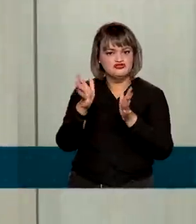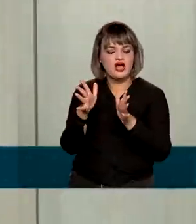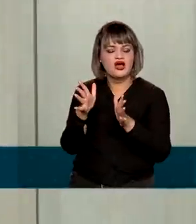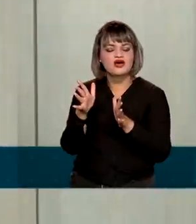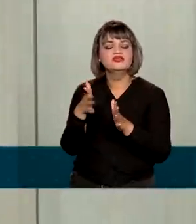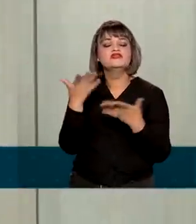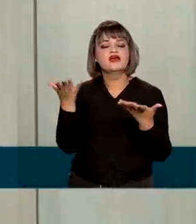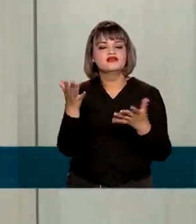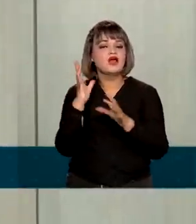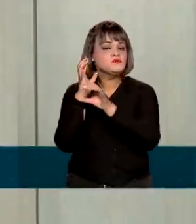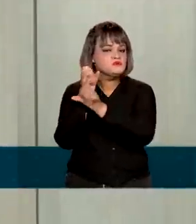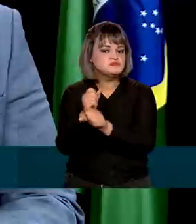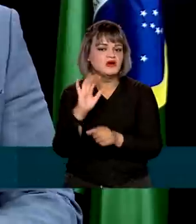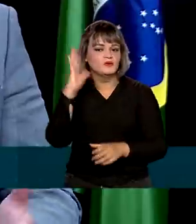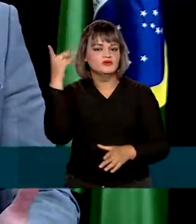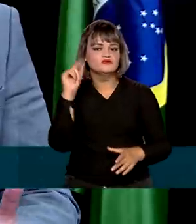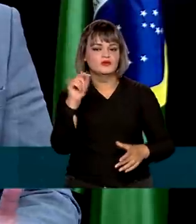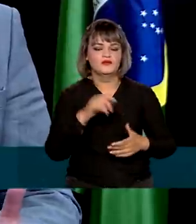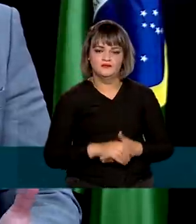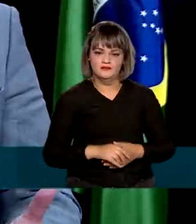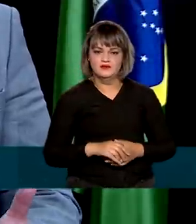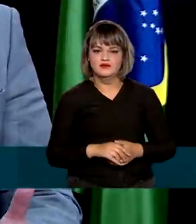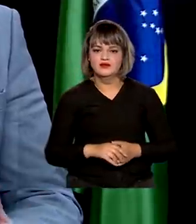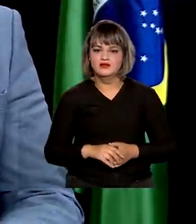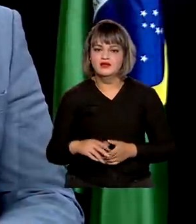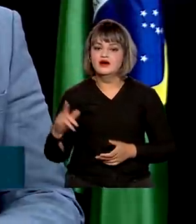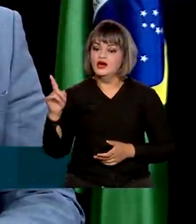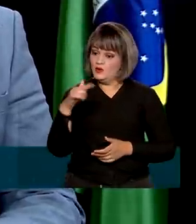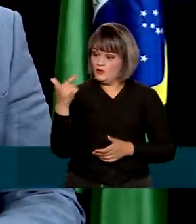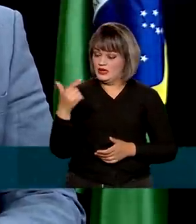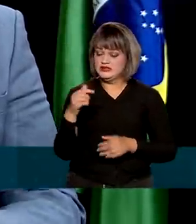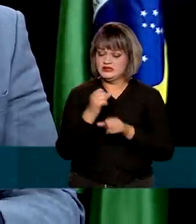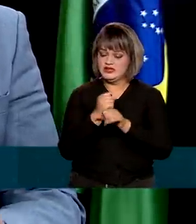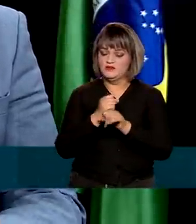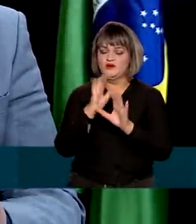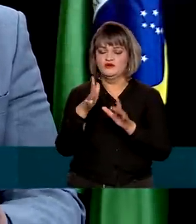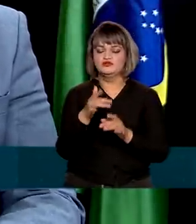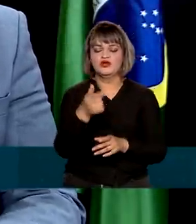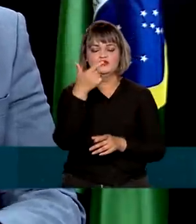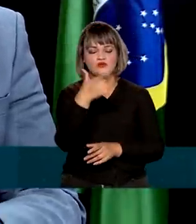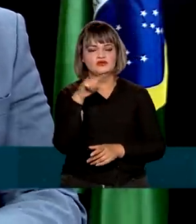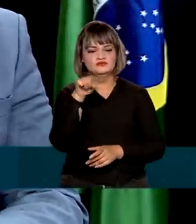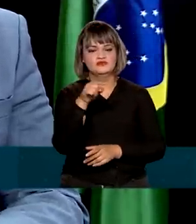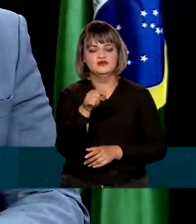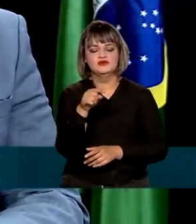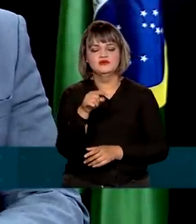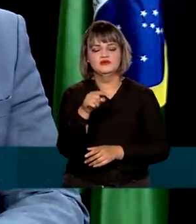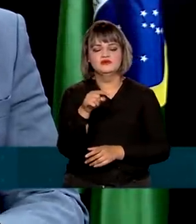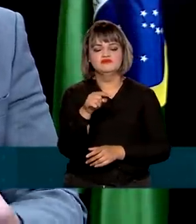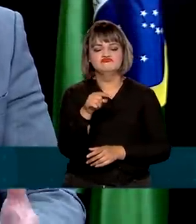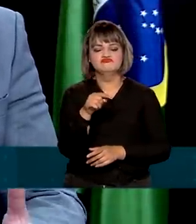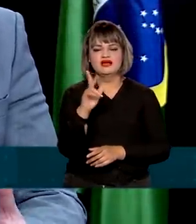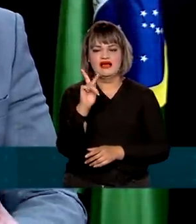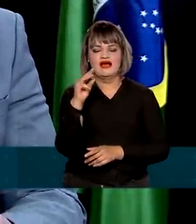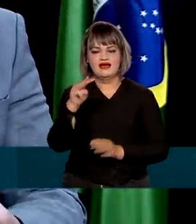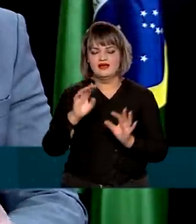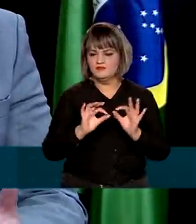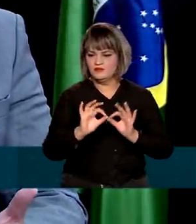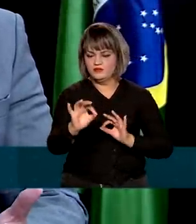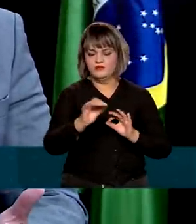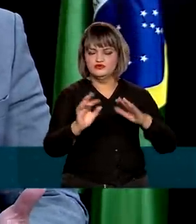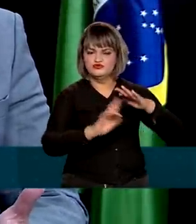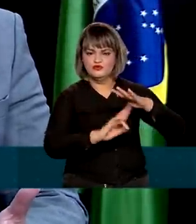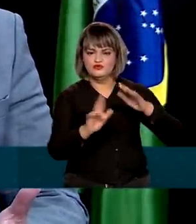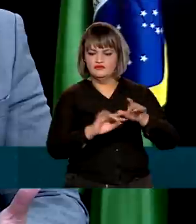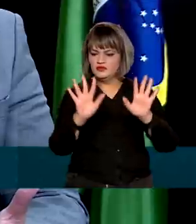balanço desse investimento para gente olha esse ano nós estamos concluindo com mais de dois mil quilômetros de novas rodovias